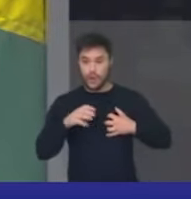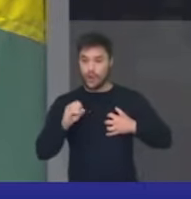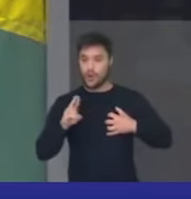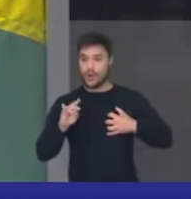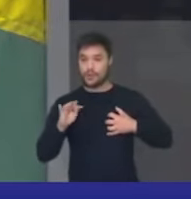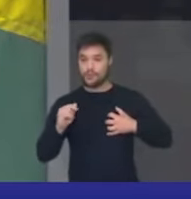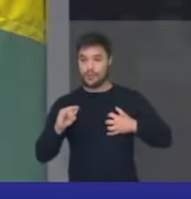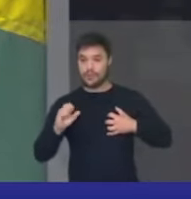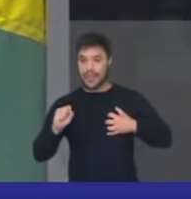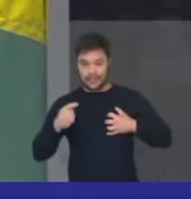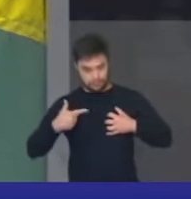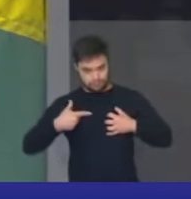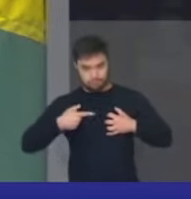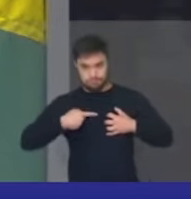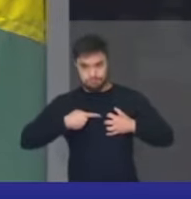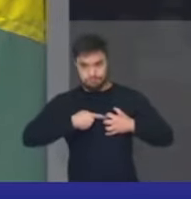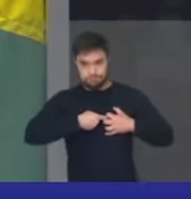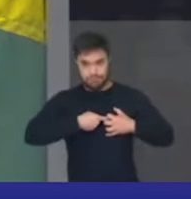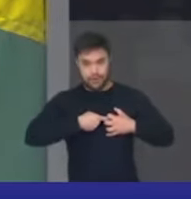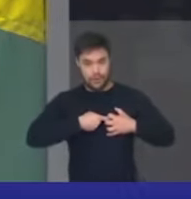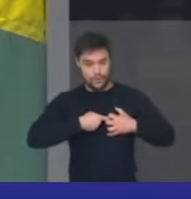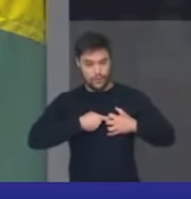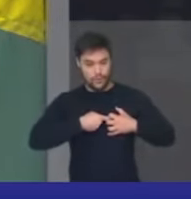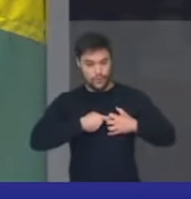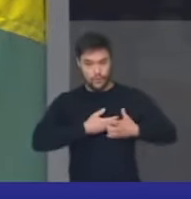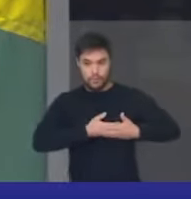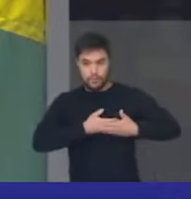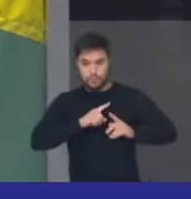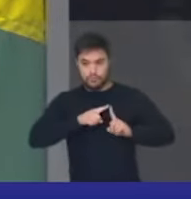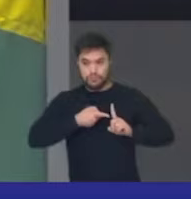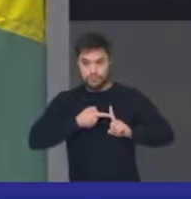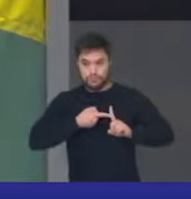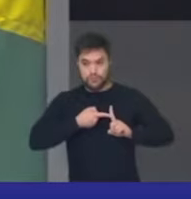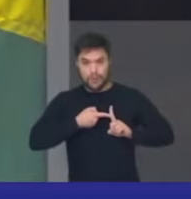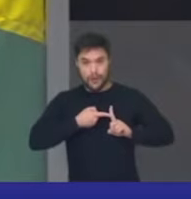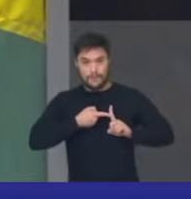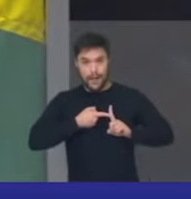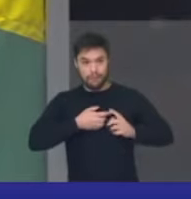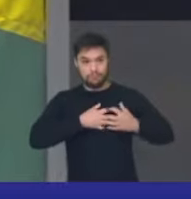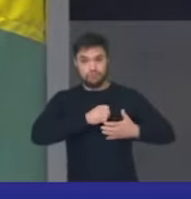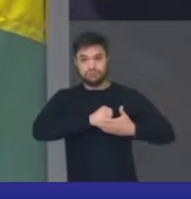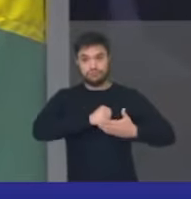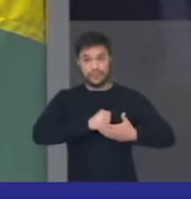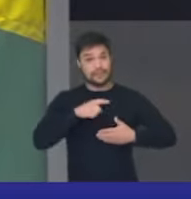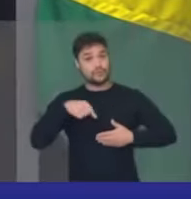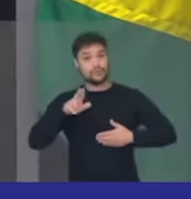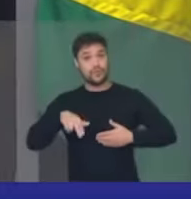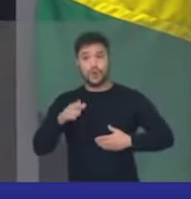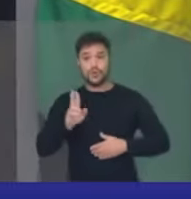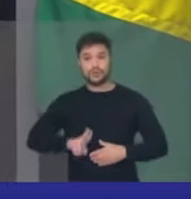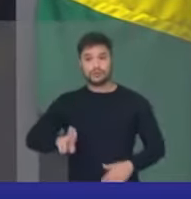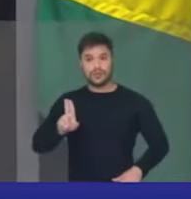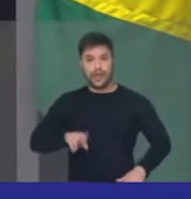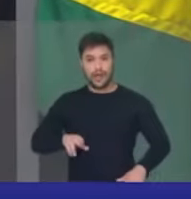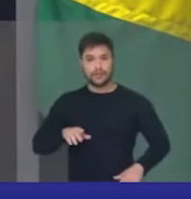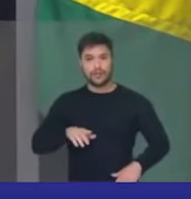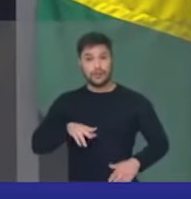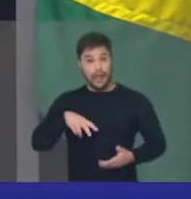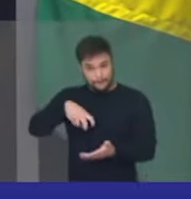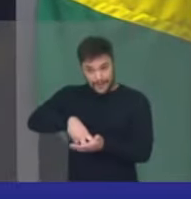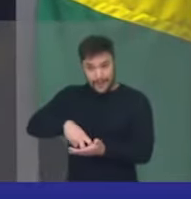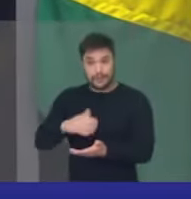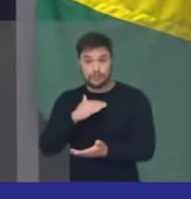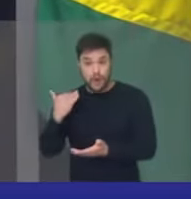no coração de uma criança para cardíaca isso não é usada nem em penas de morte nas penas de morte quando é usada